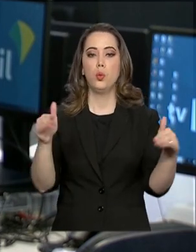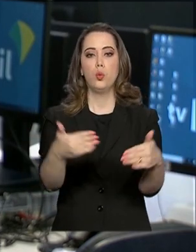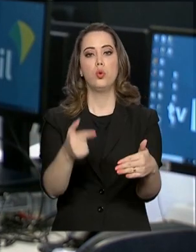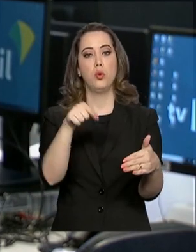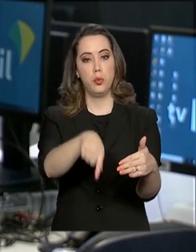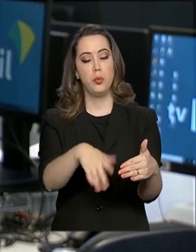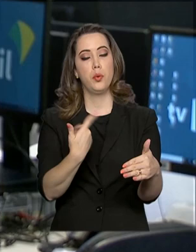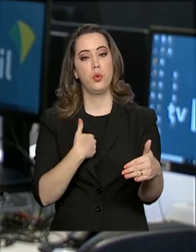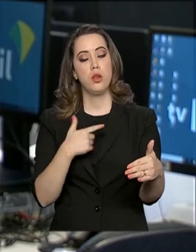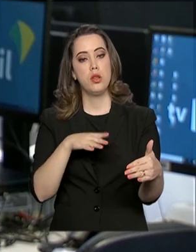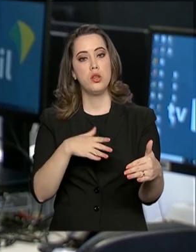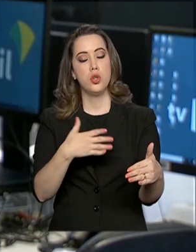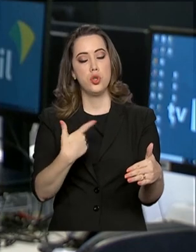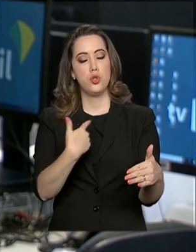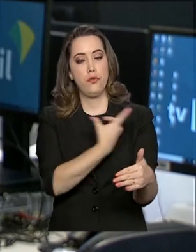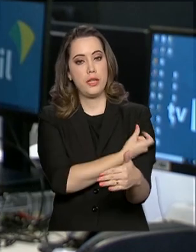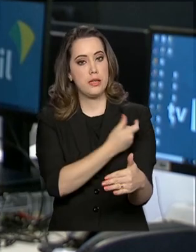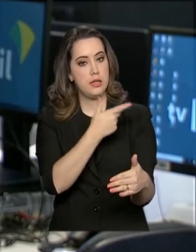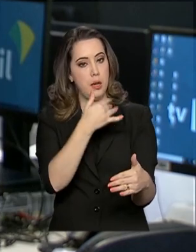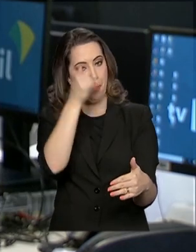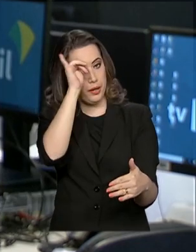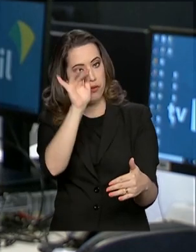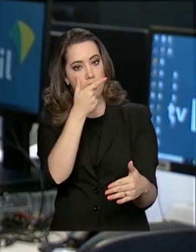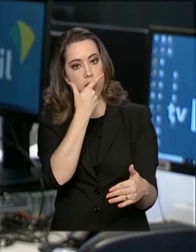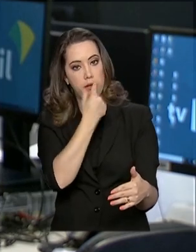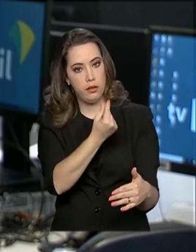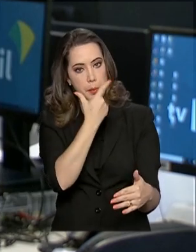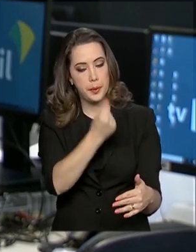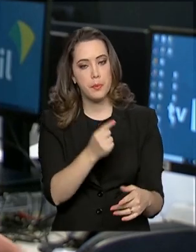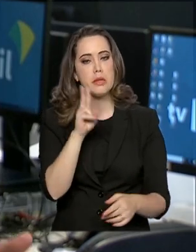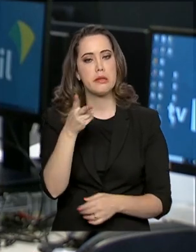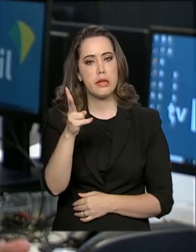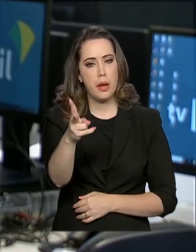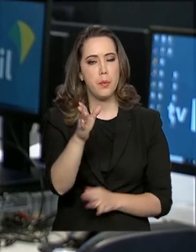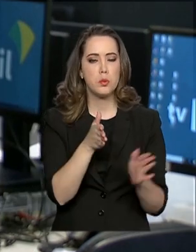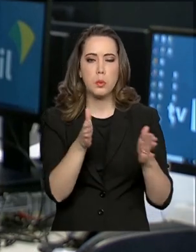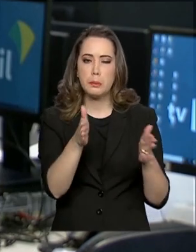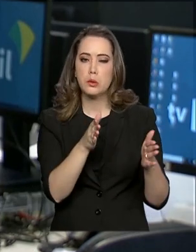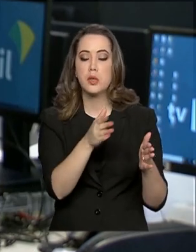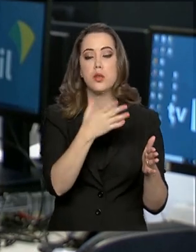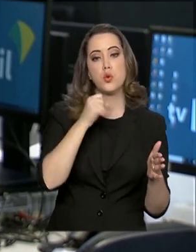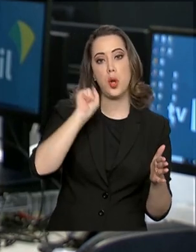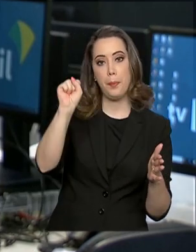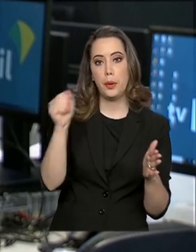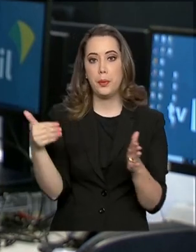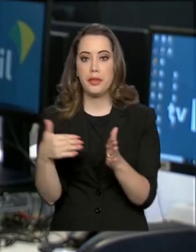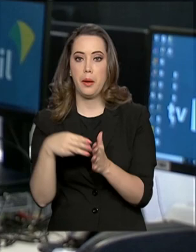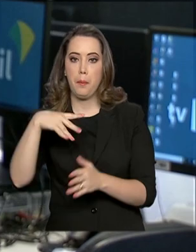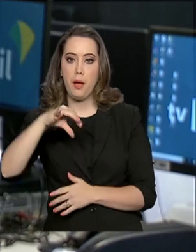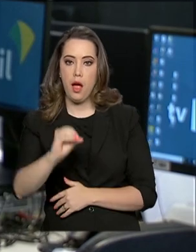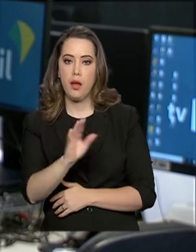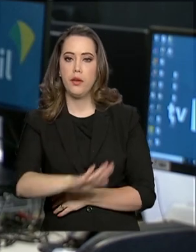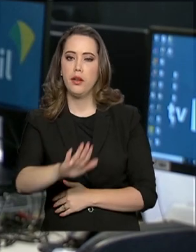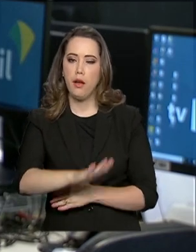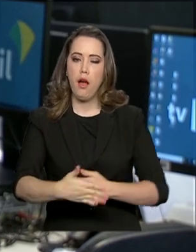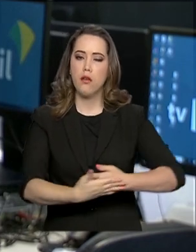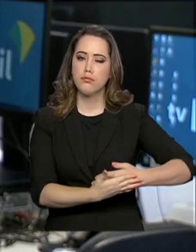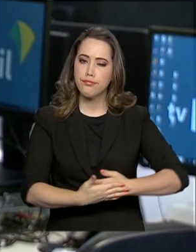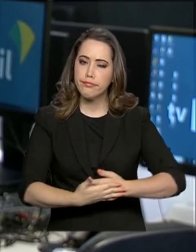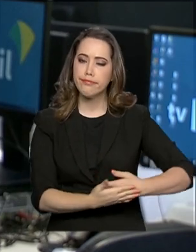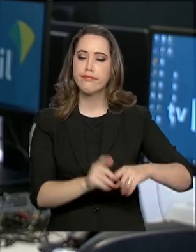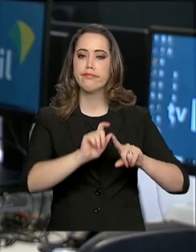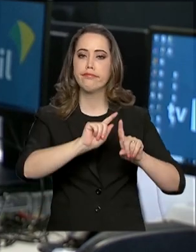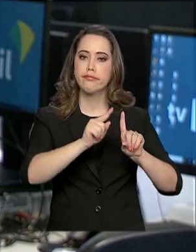vacina contra a gripe. A campanha é realizada todos os anos, entre abril e maio. Além de crianças, gestantes,